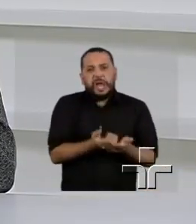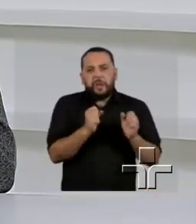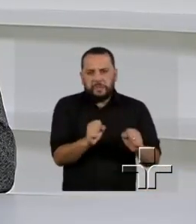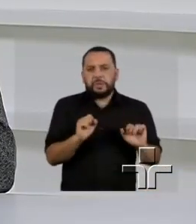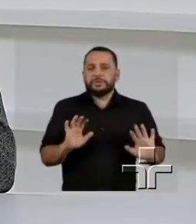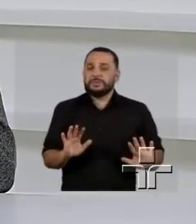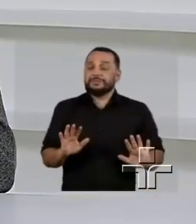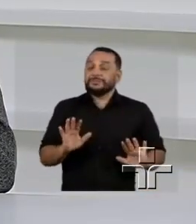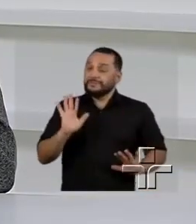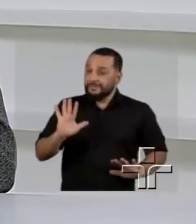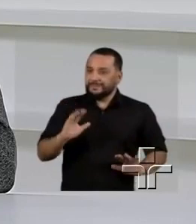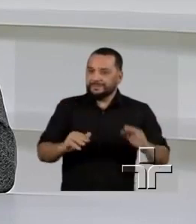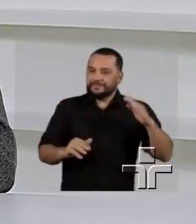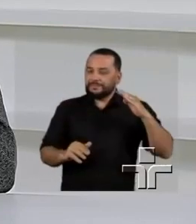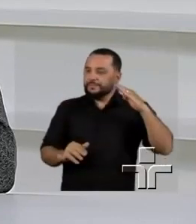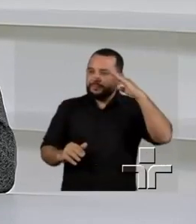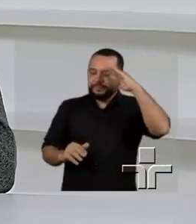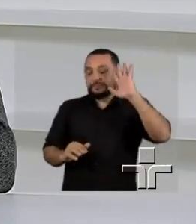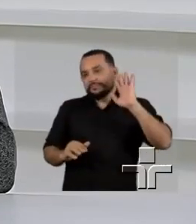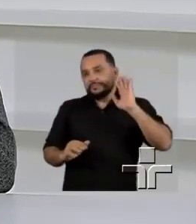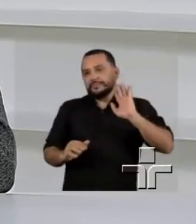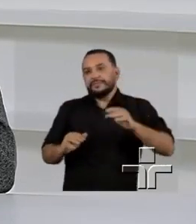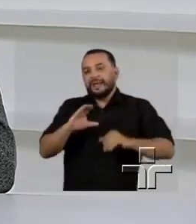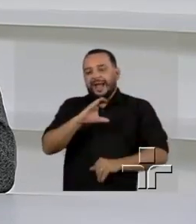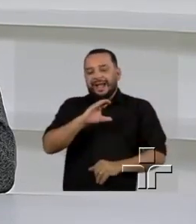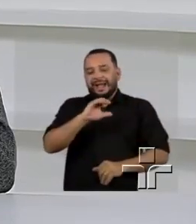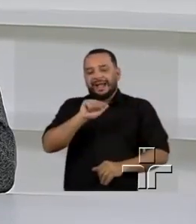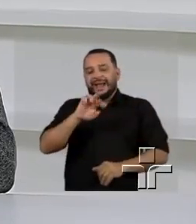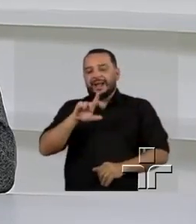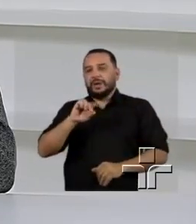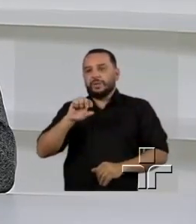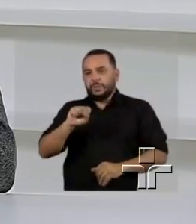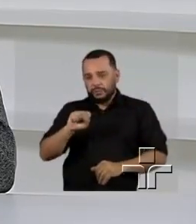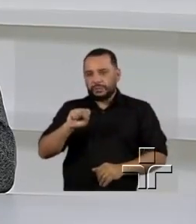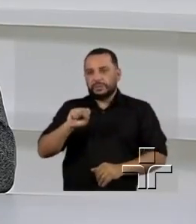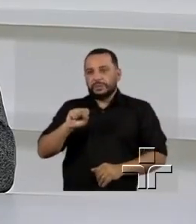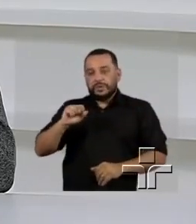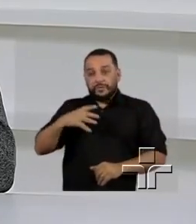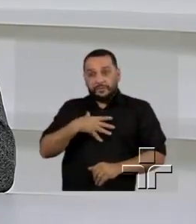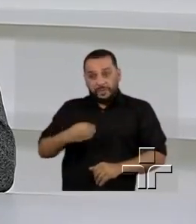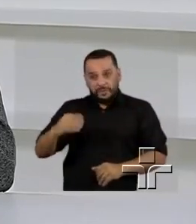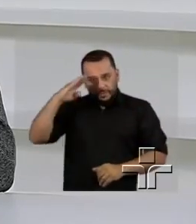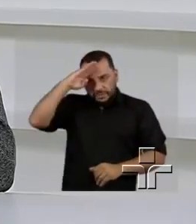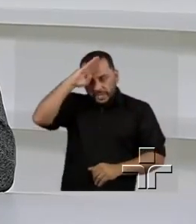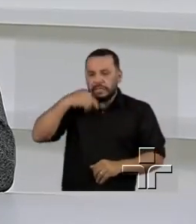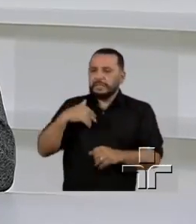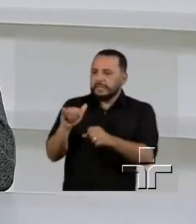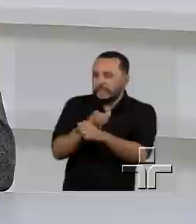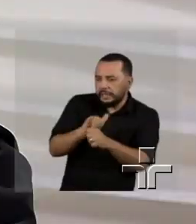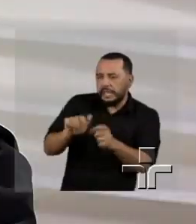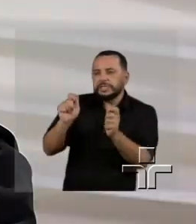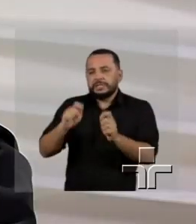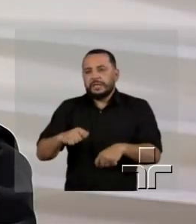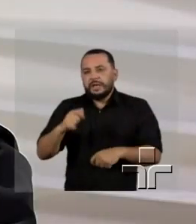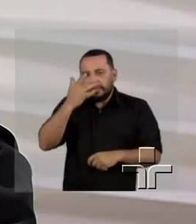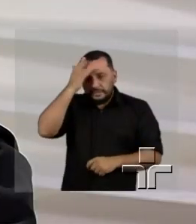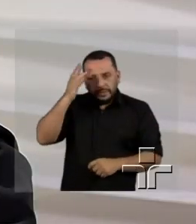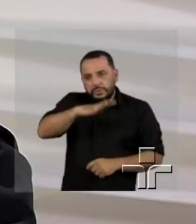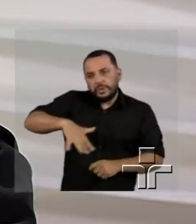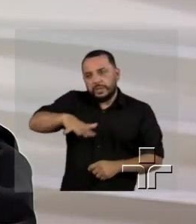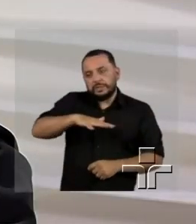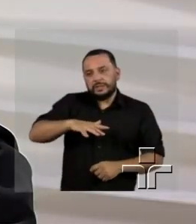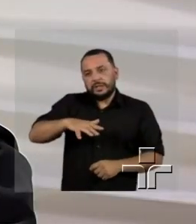coisa para divulgação de ideias, discutir ideias, etc. Mas aí você usa também para baixar o nível e atacar pessoalmente,